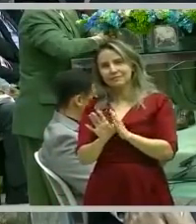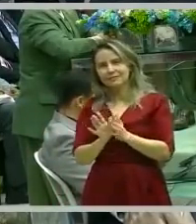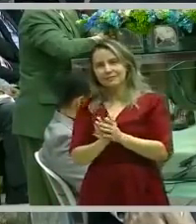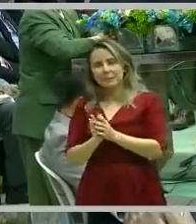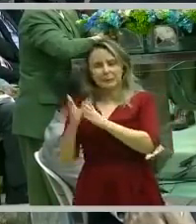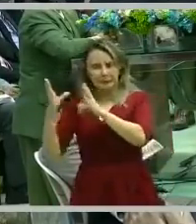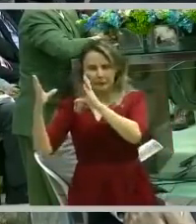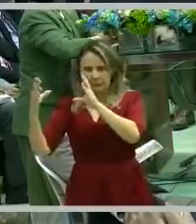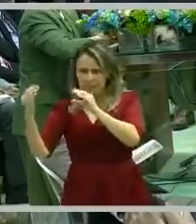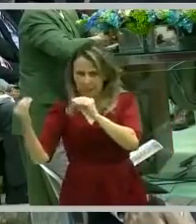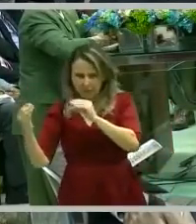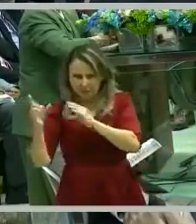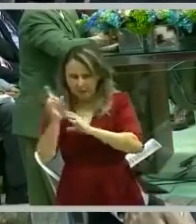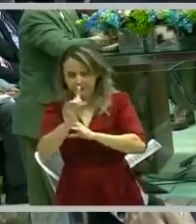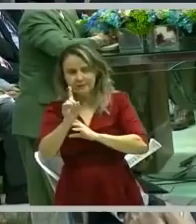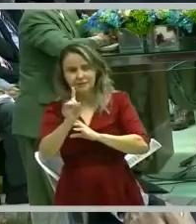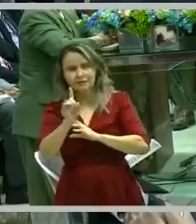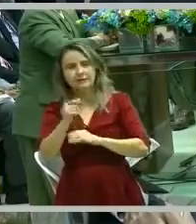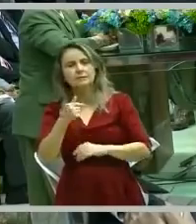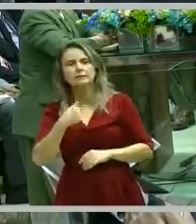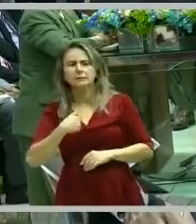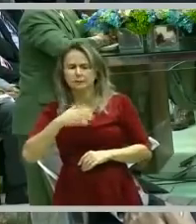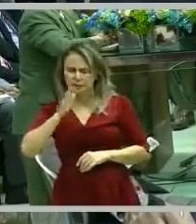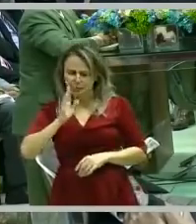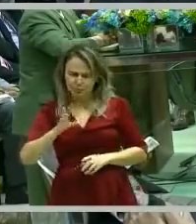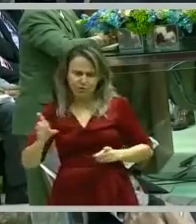Irmão, já encontrei cada Eliabe na minha vida.